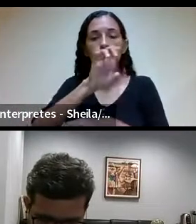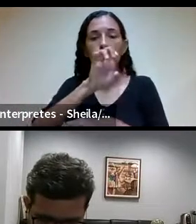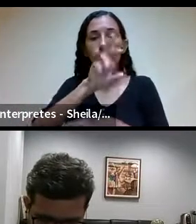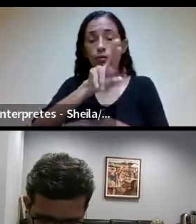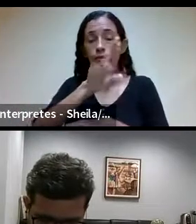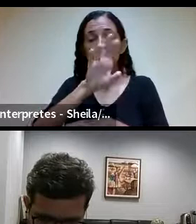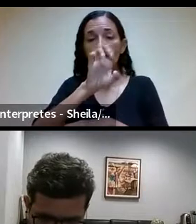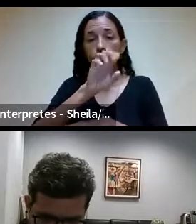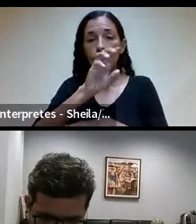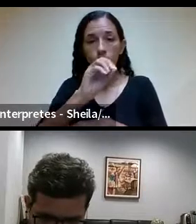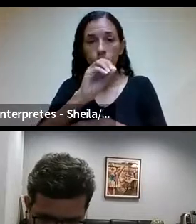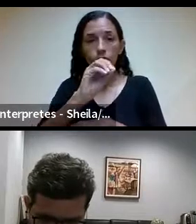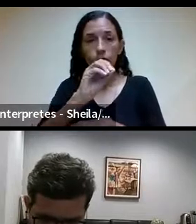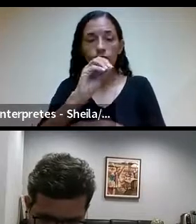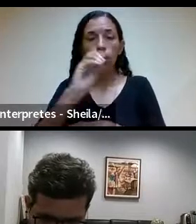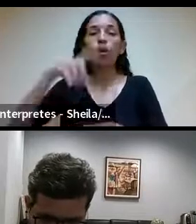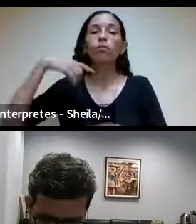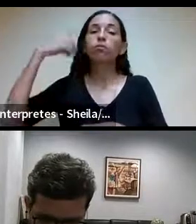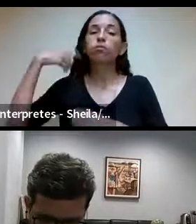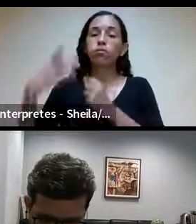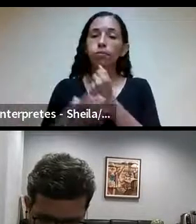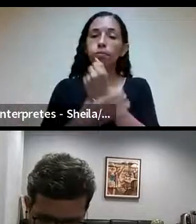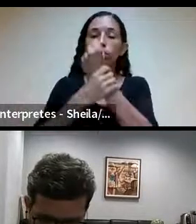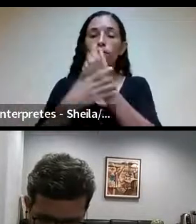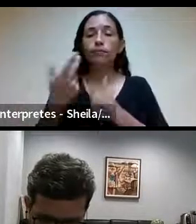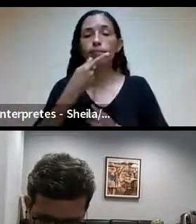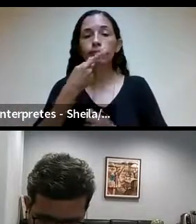Eu concedo a palavra inicialmente